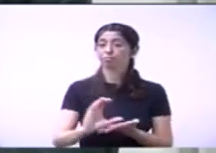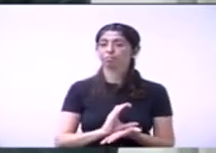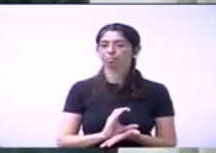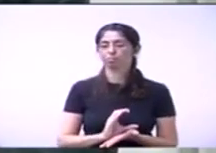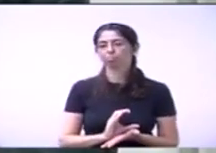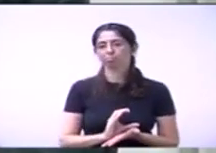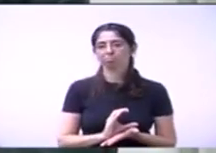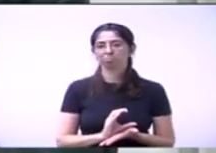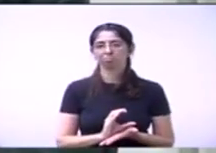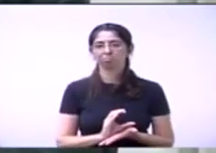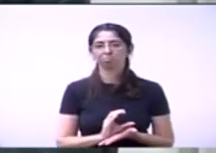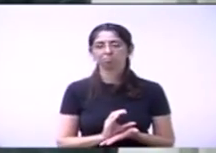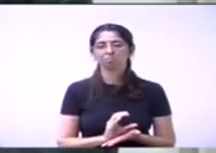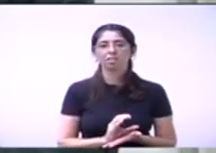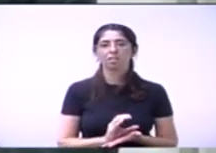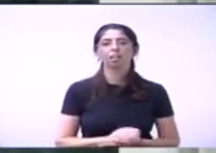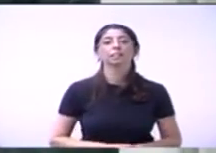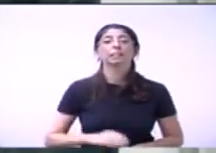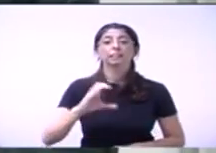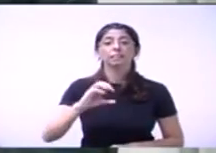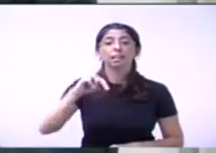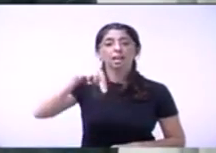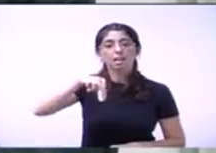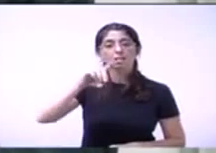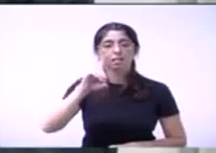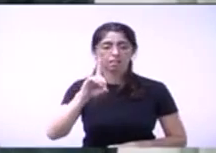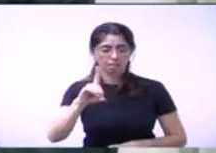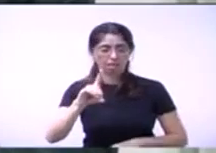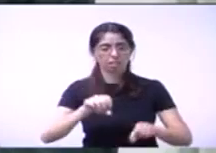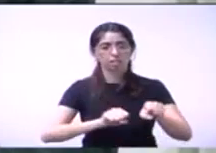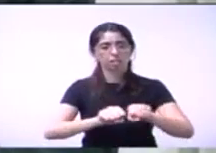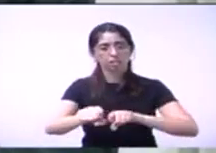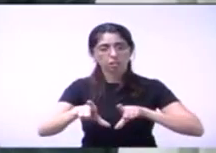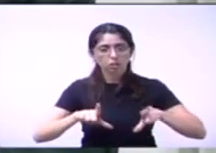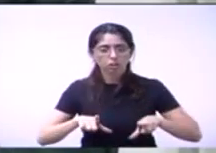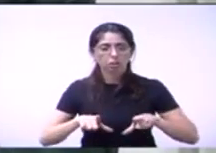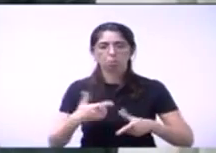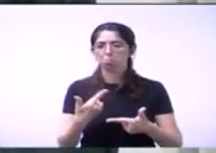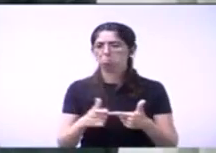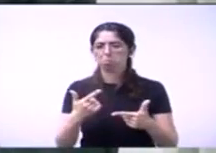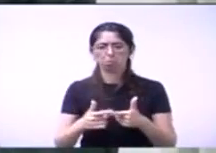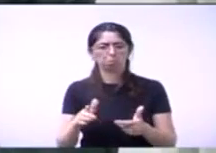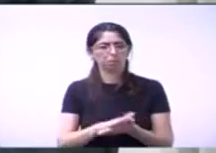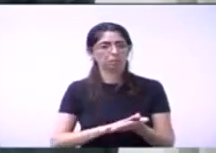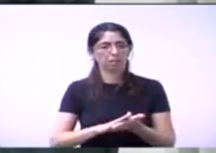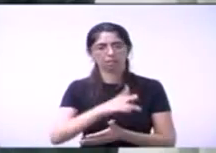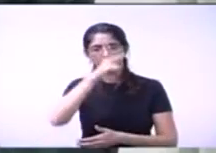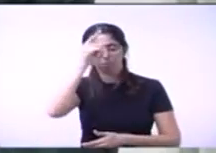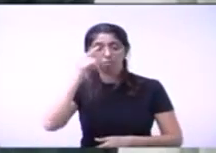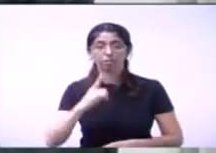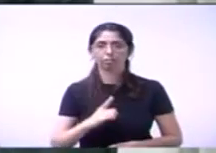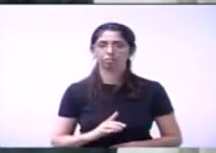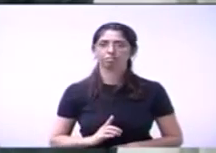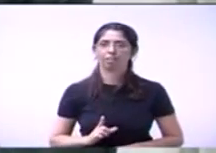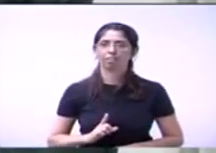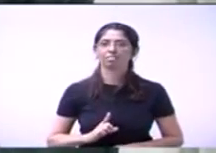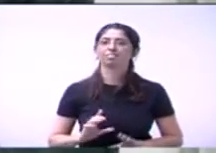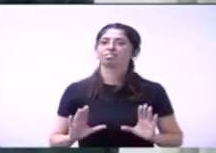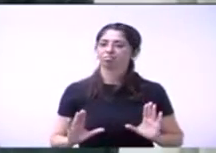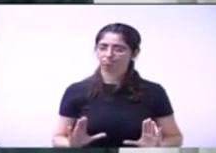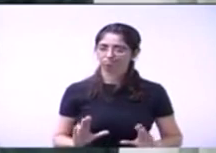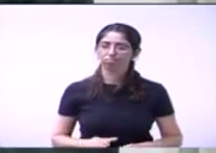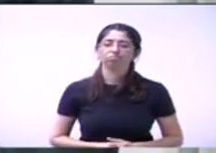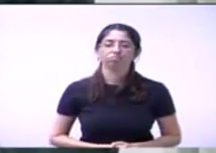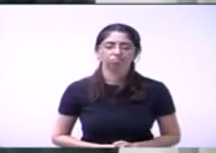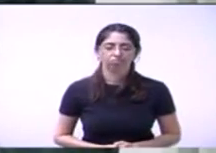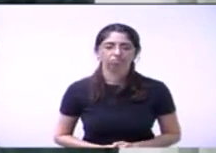CND, que foi regularizada nessa terceira etapa do mandato, depois que o José Pavan